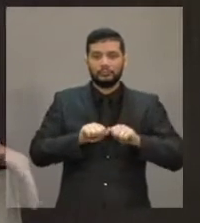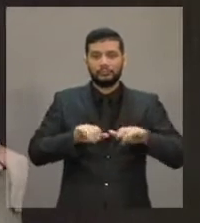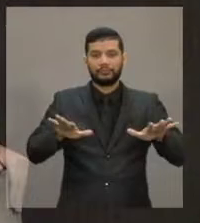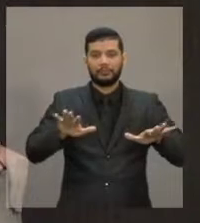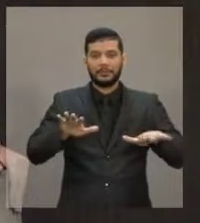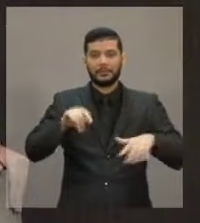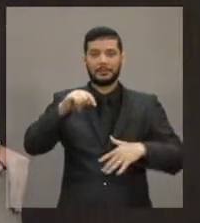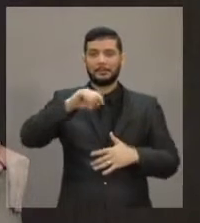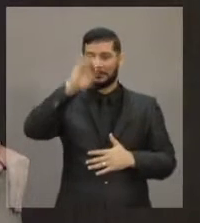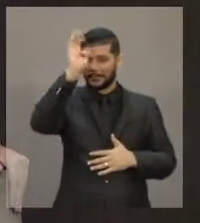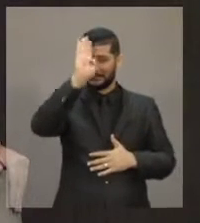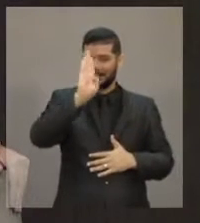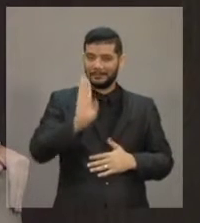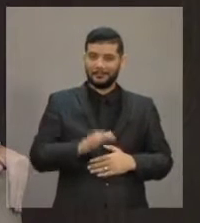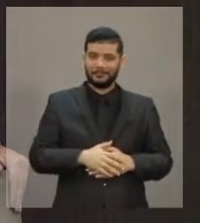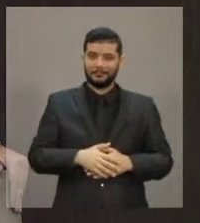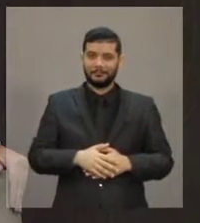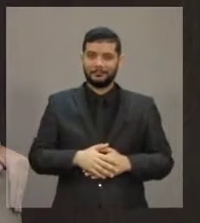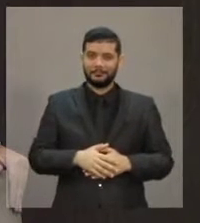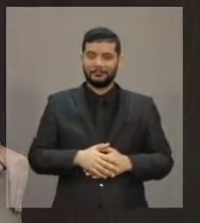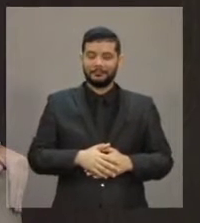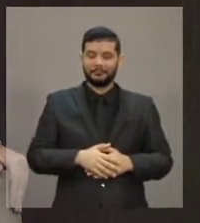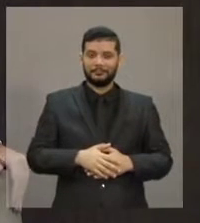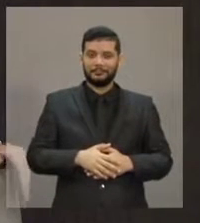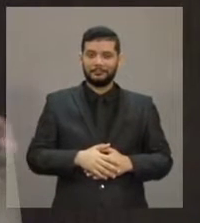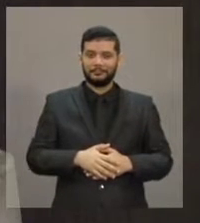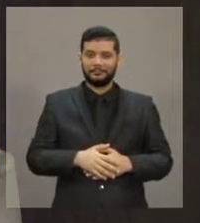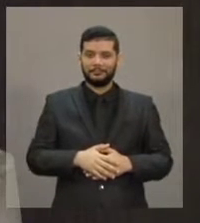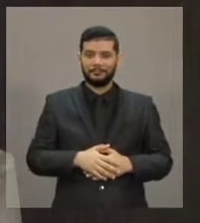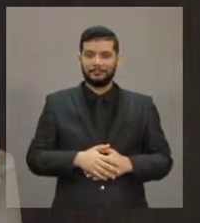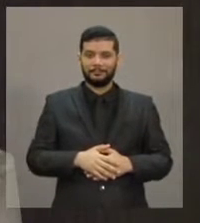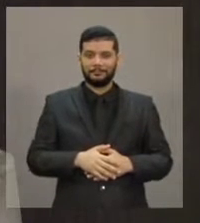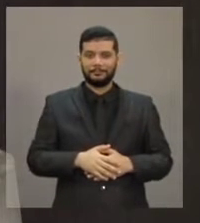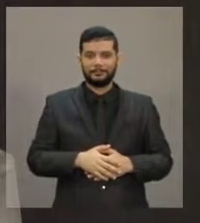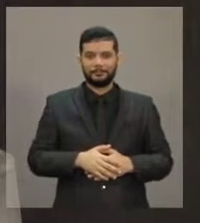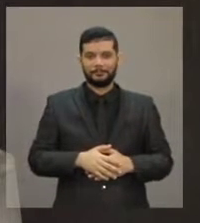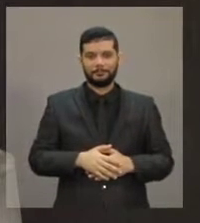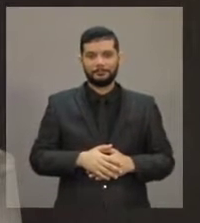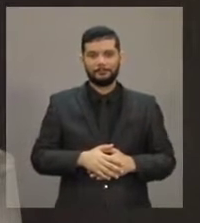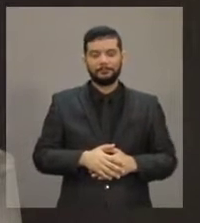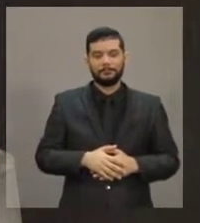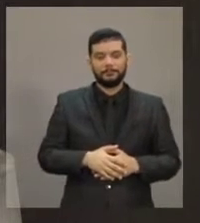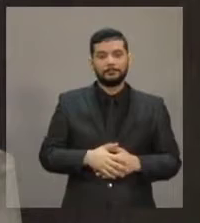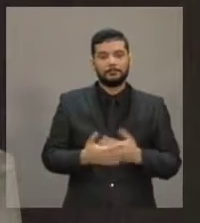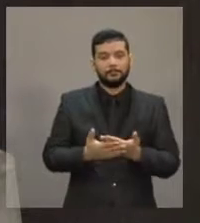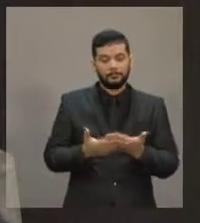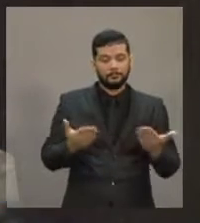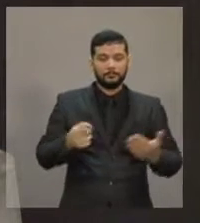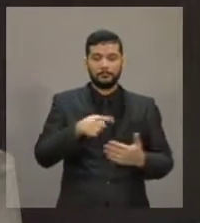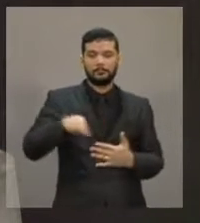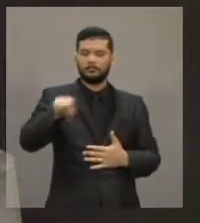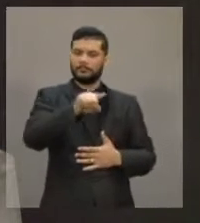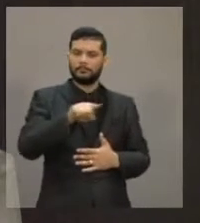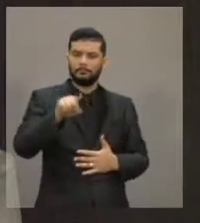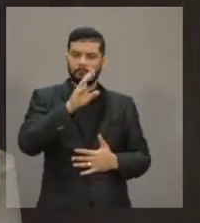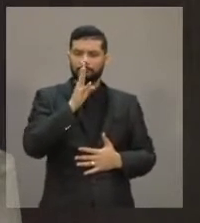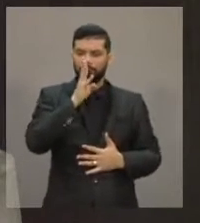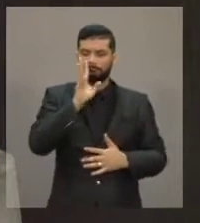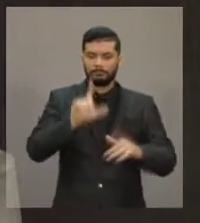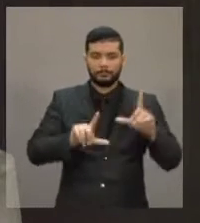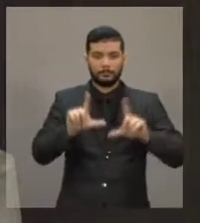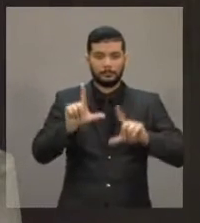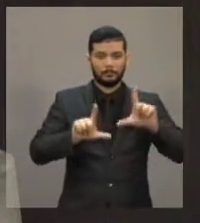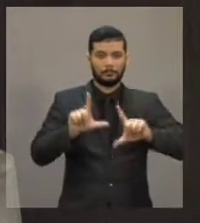constitucionalismo de 88 do nosso pacto. É importante que o nosso ouvinte ele compreenda o que está por trás desse